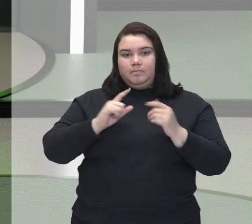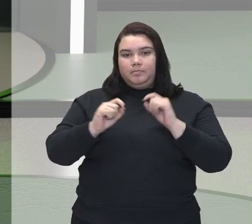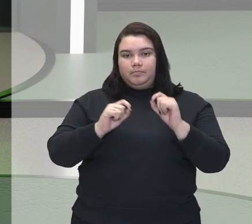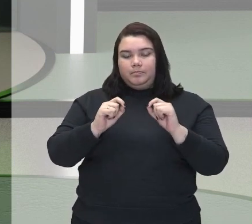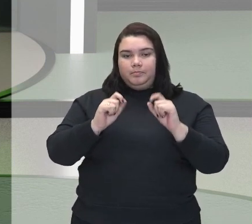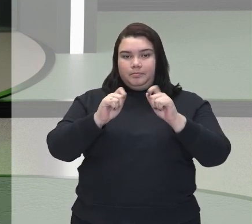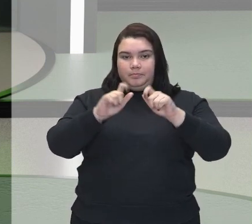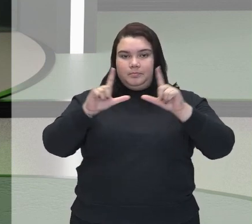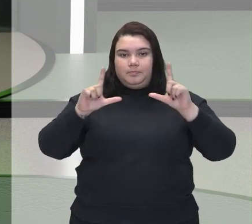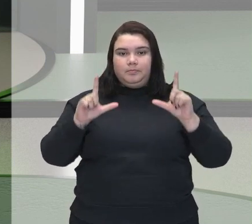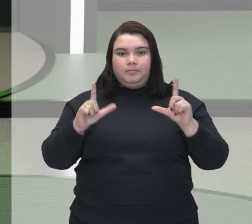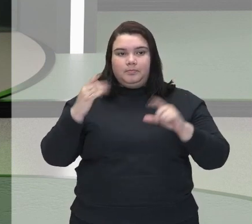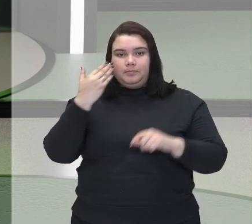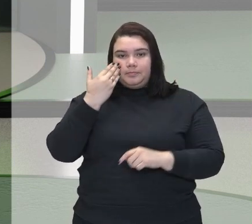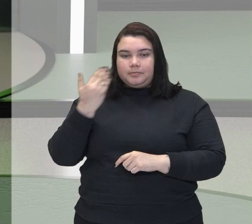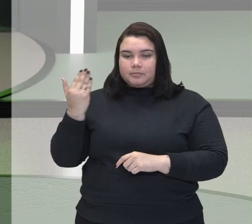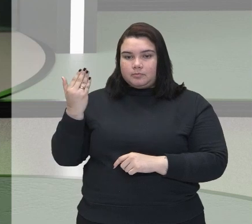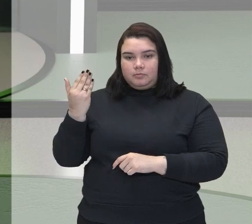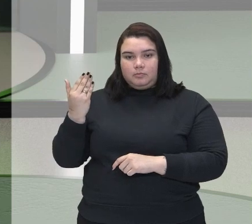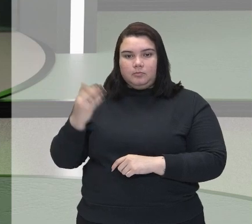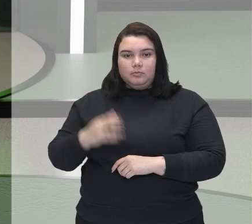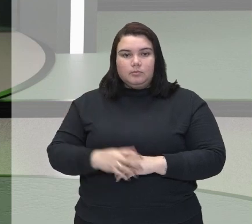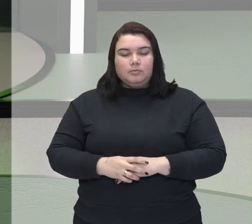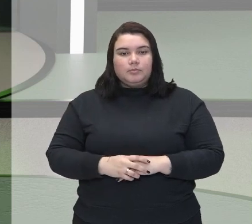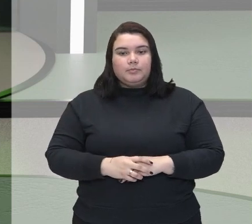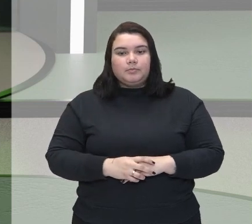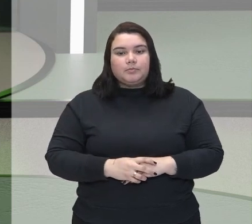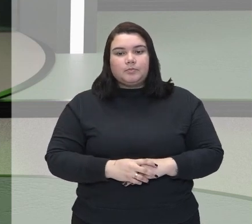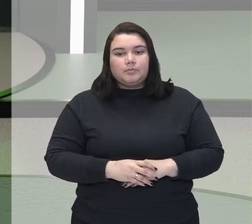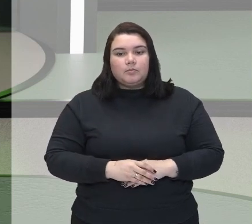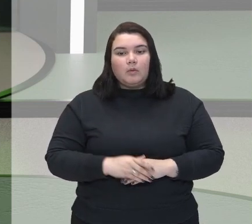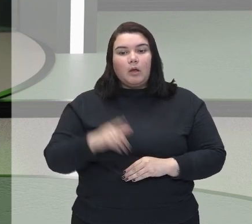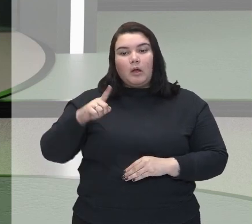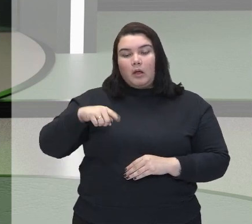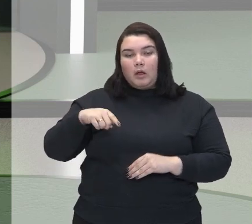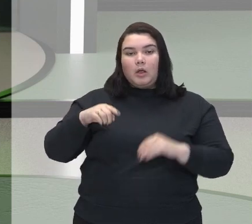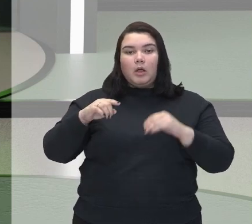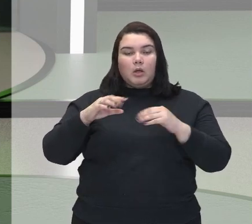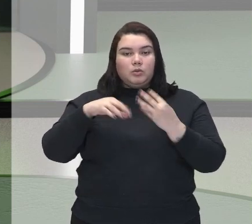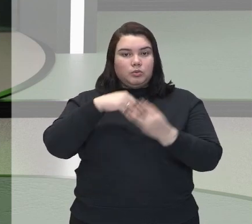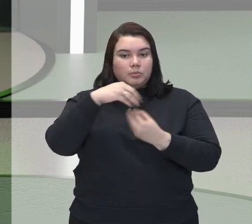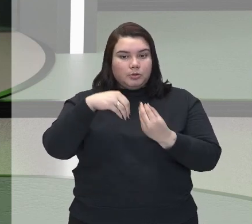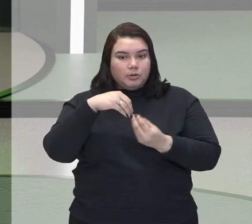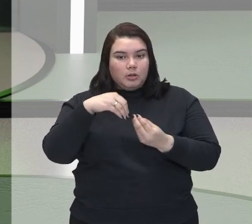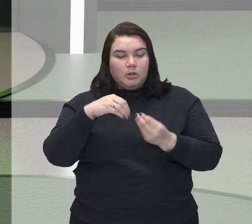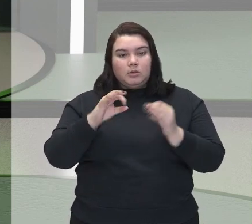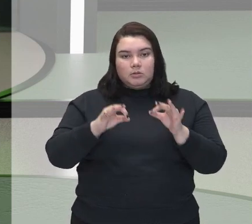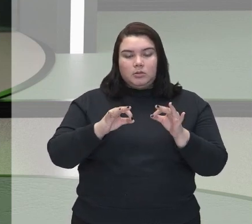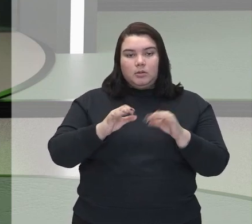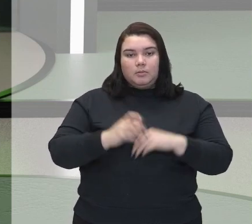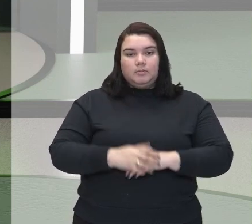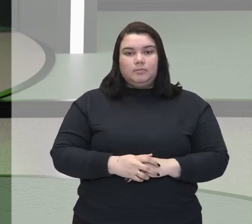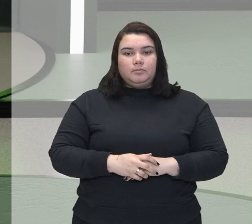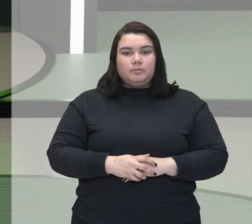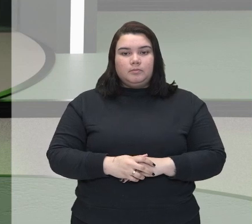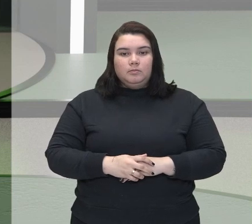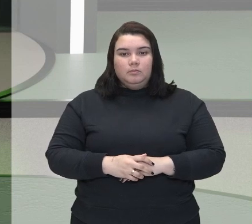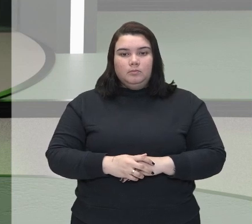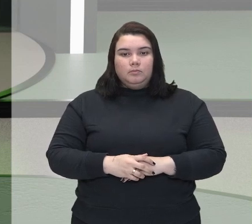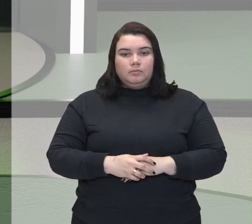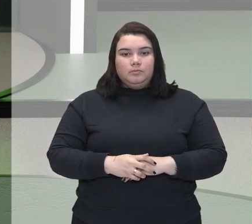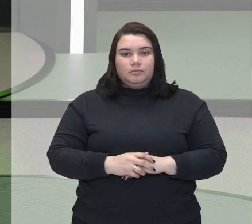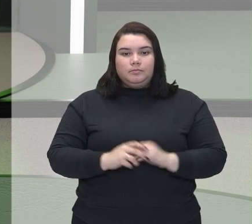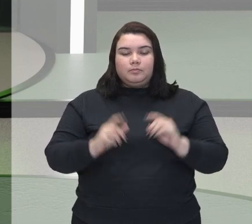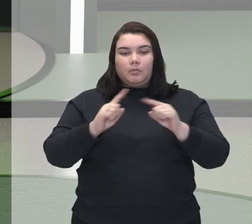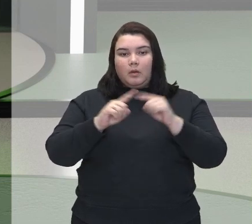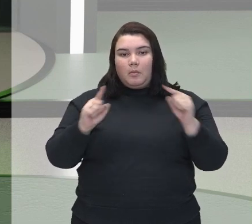ó, aquele do lado de lá, ele é uma substância que é sedativa, e desse lado aqui vai